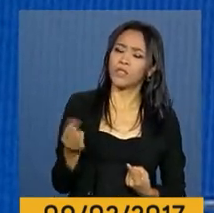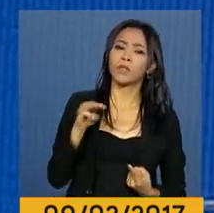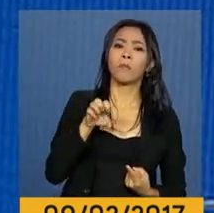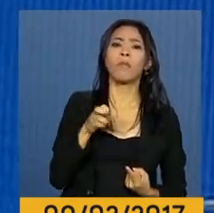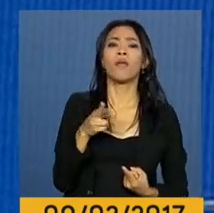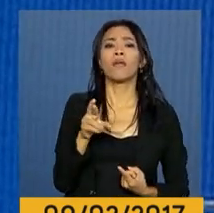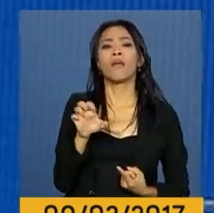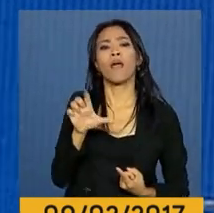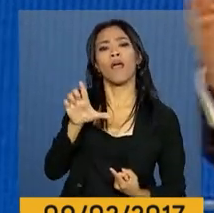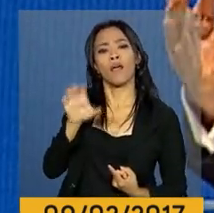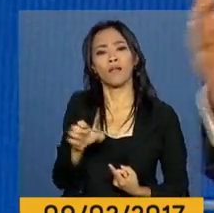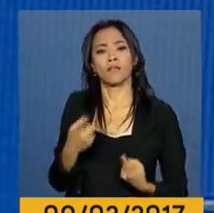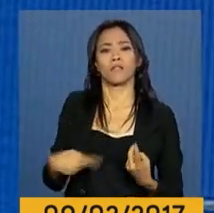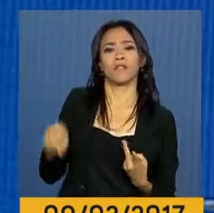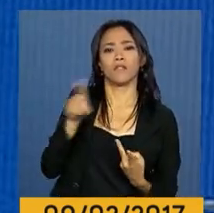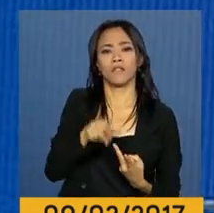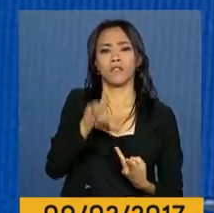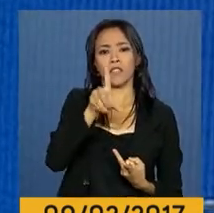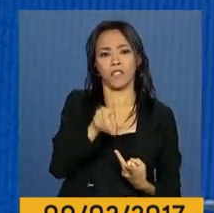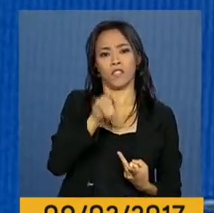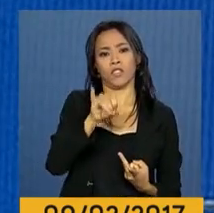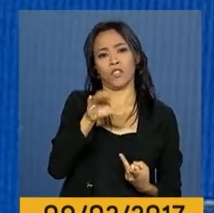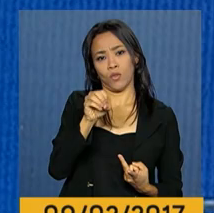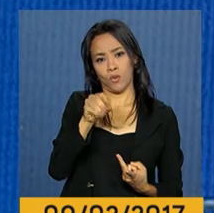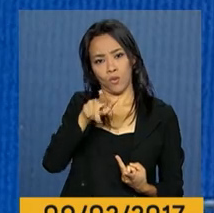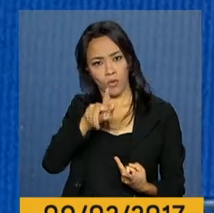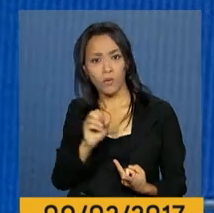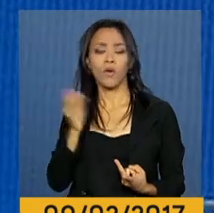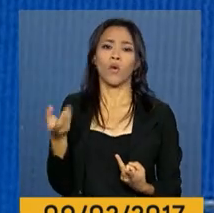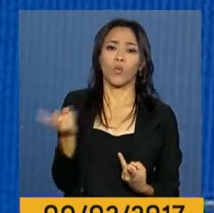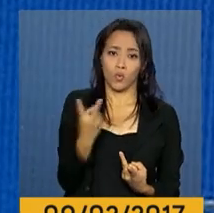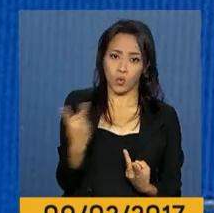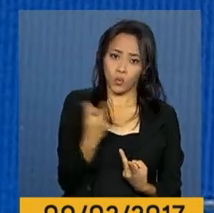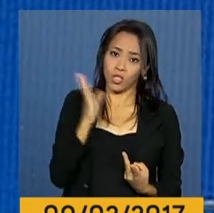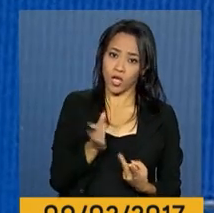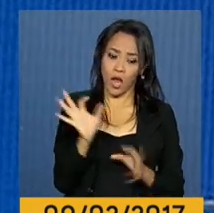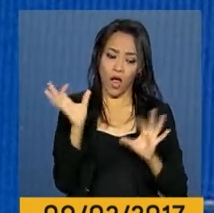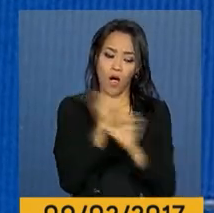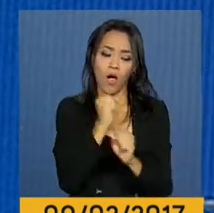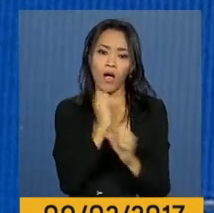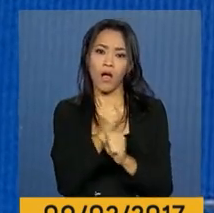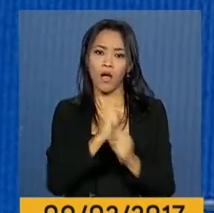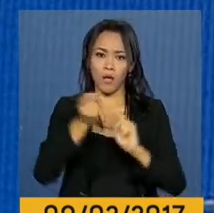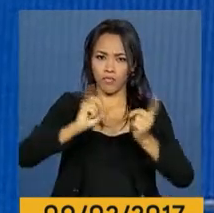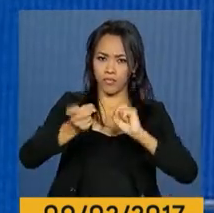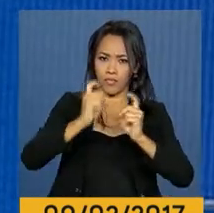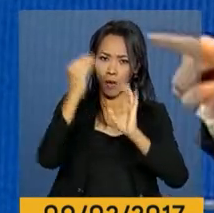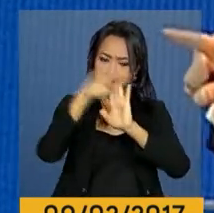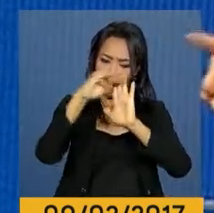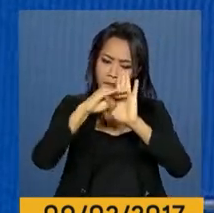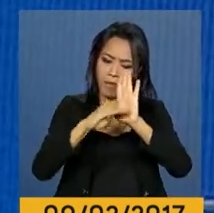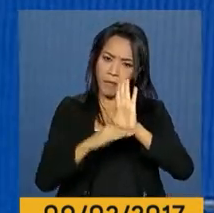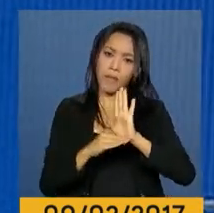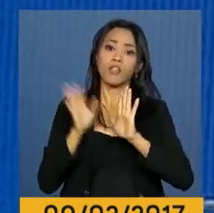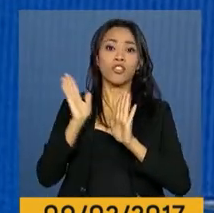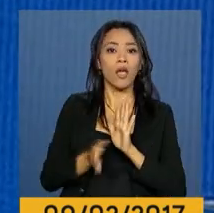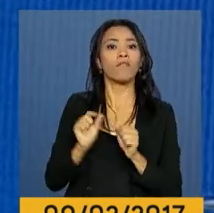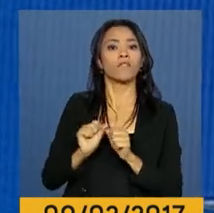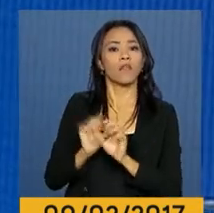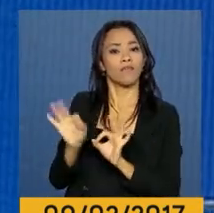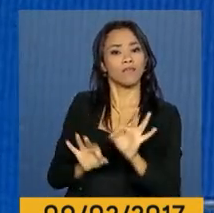que elaboraram o orçamento eh do ano que vem o fizeram com base